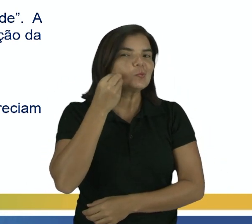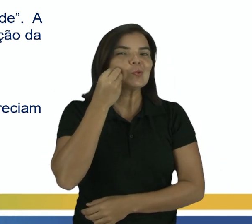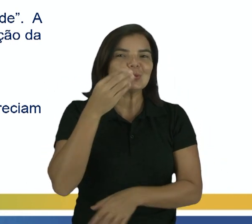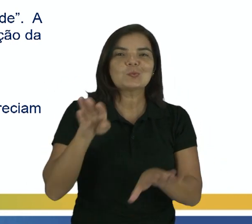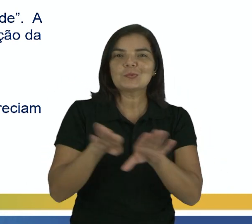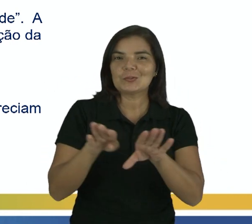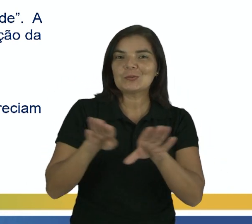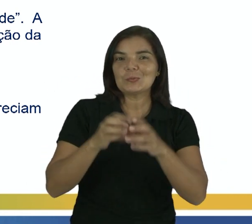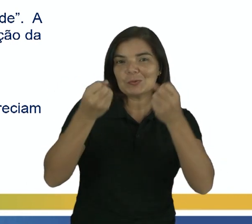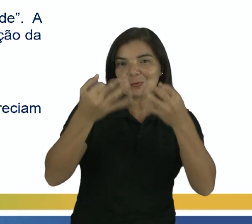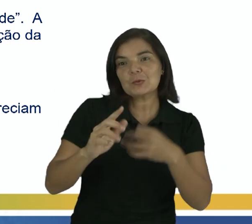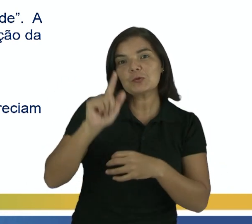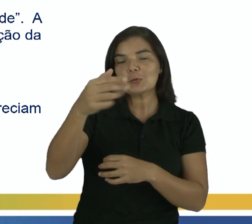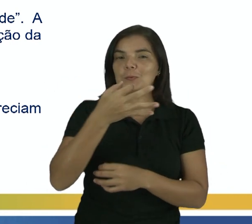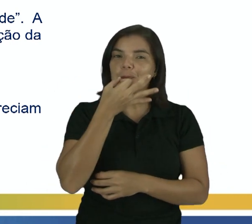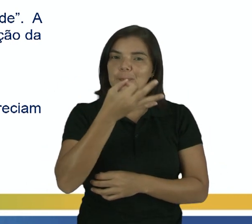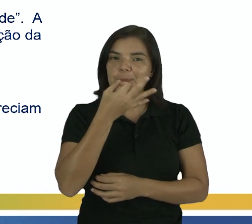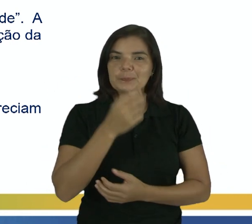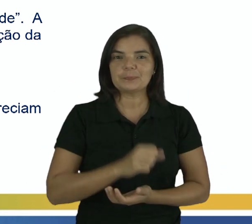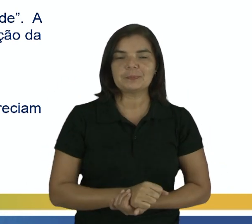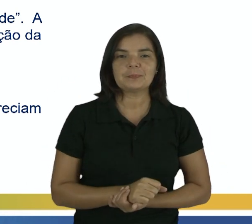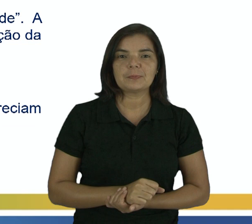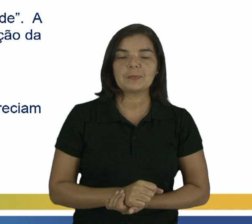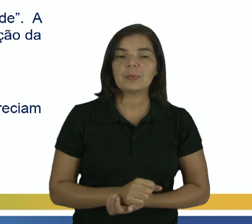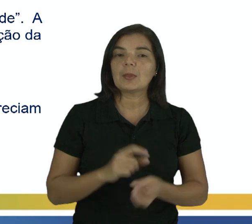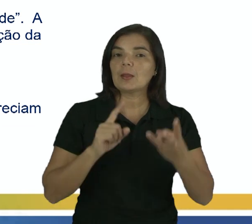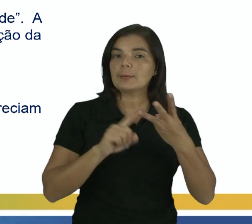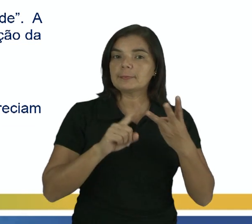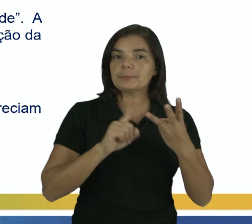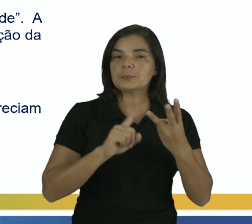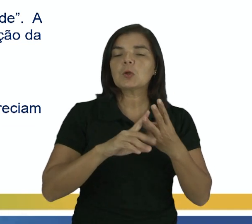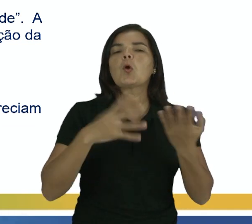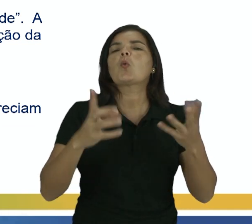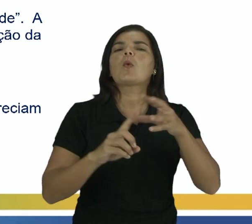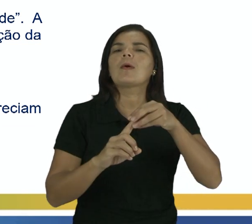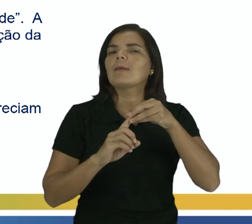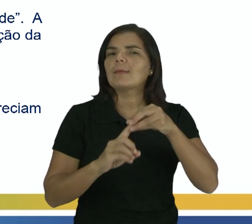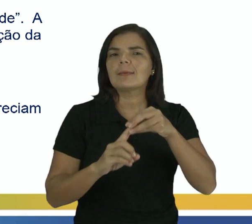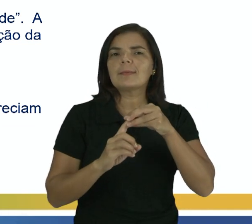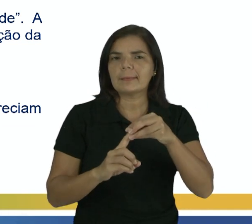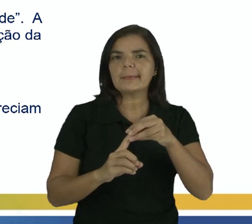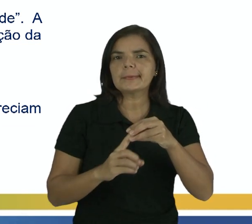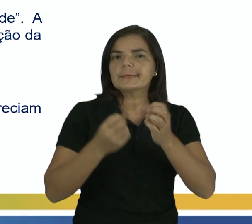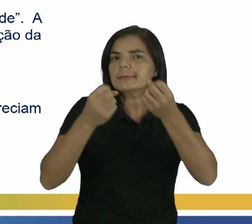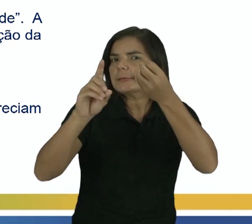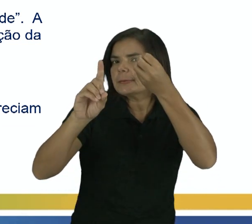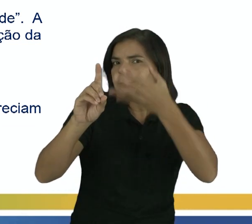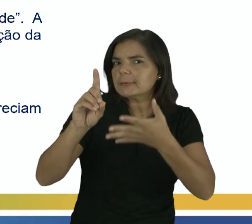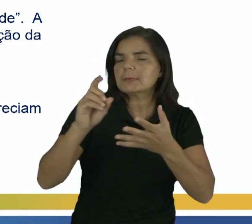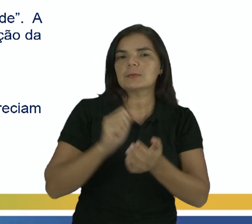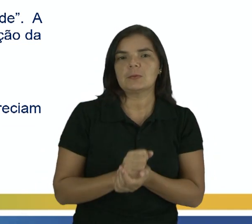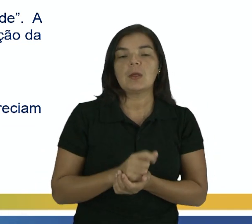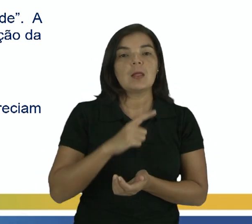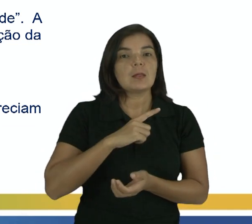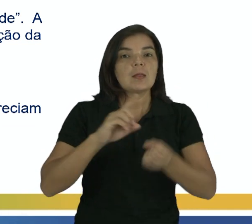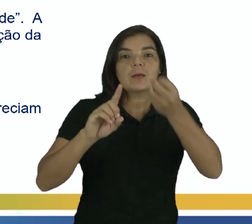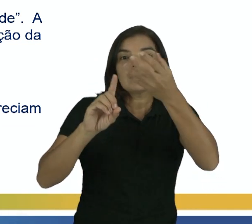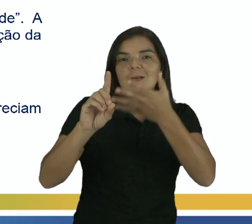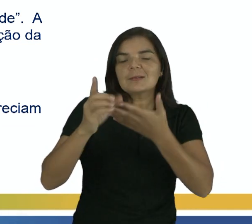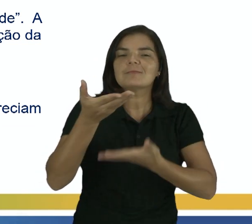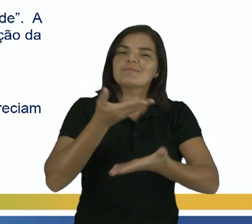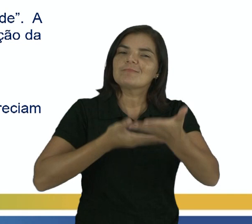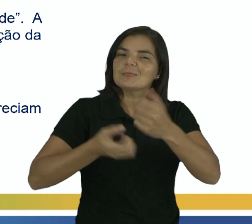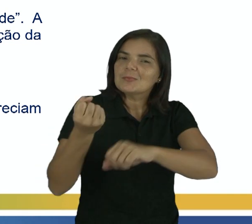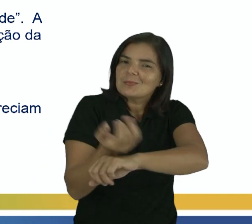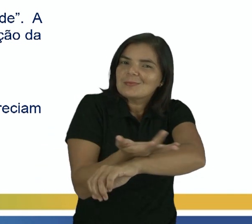inusitadas contadas de outro ponto de vista. E, por fim, qual o objetivo desse relato pessoal? Ele tem o objetivo de entreter